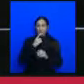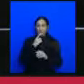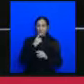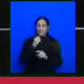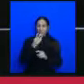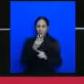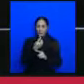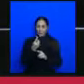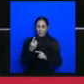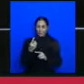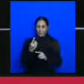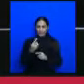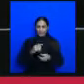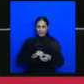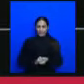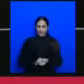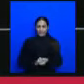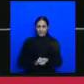Vermelha, 41.